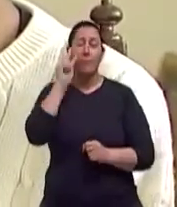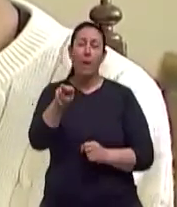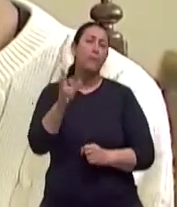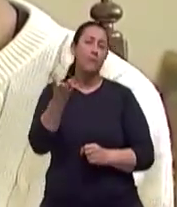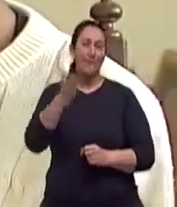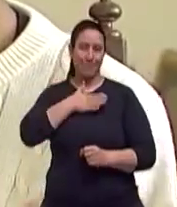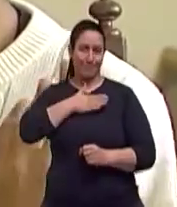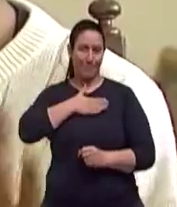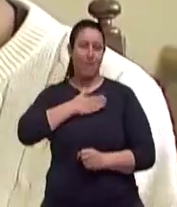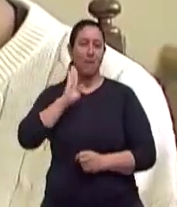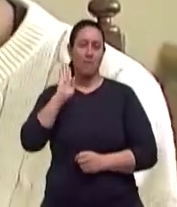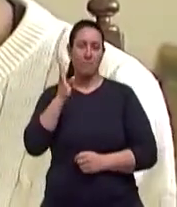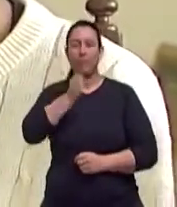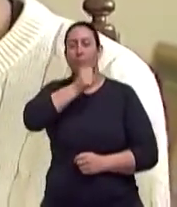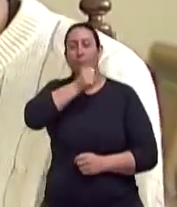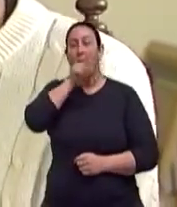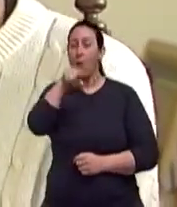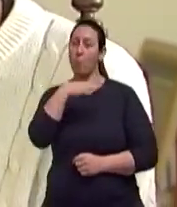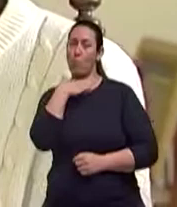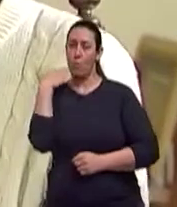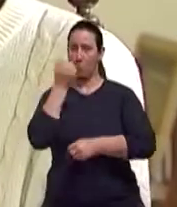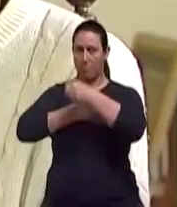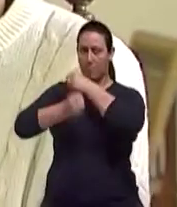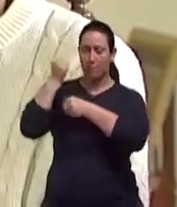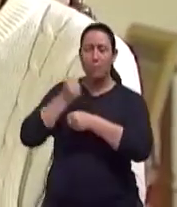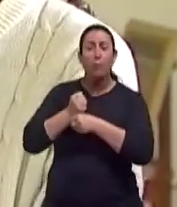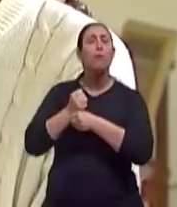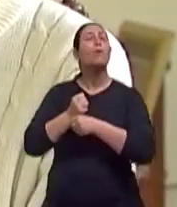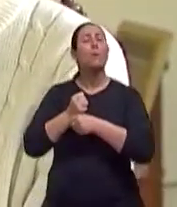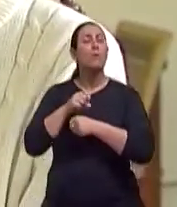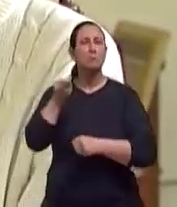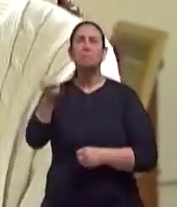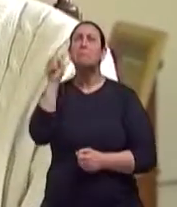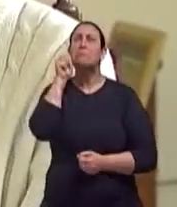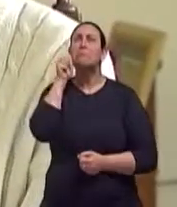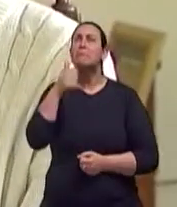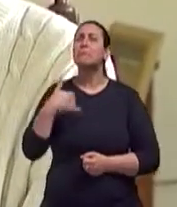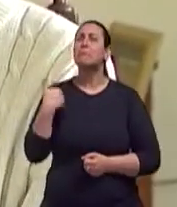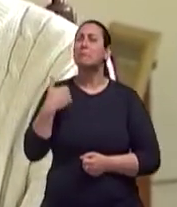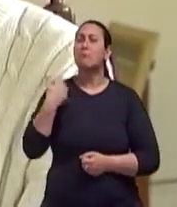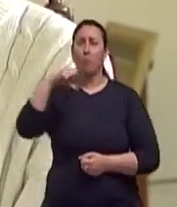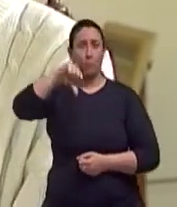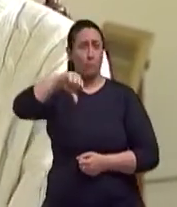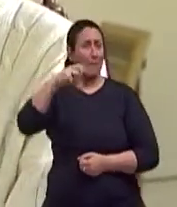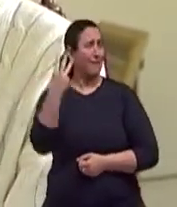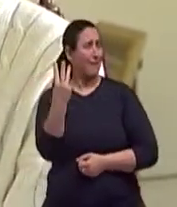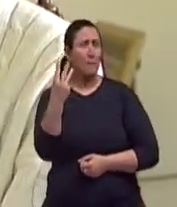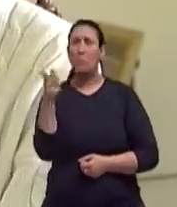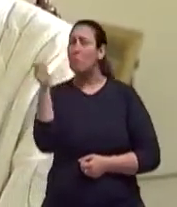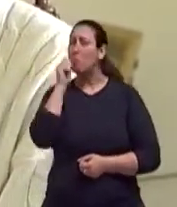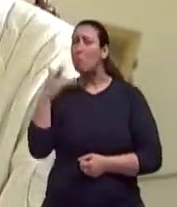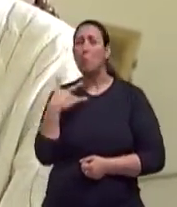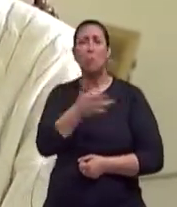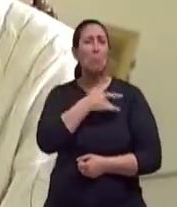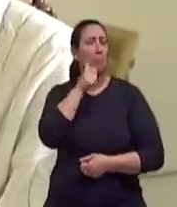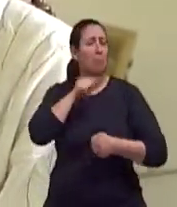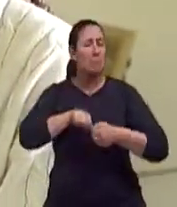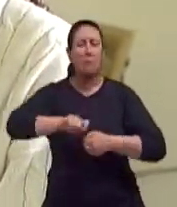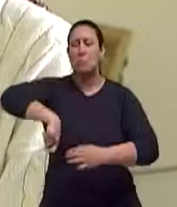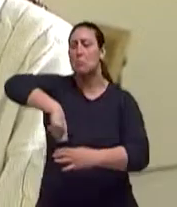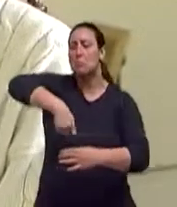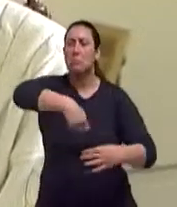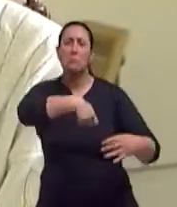a minha bisa ela morreu ano passado mas ela tinha ela era bem-vinda ela tinha 93 ela fazia as coisas em casa ela